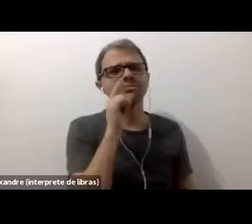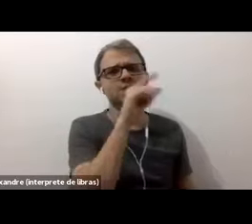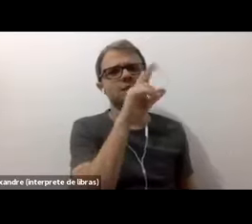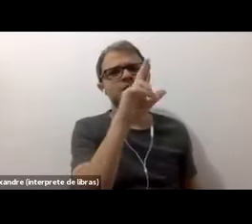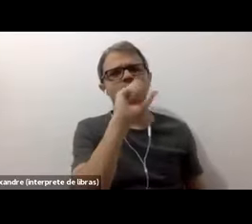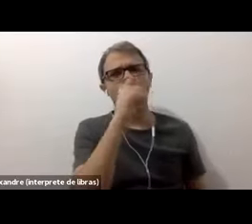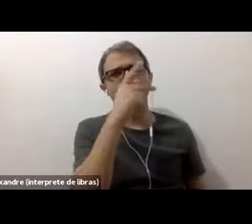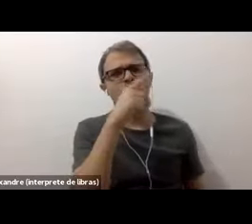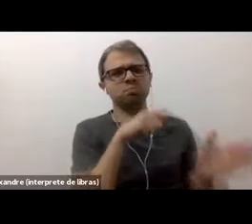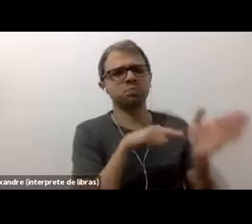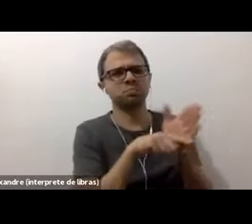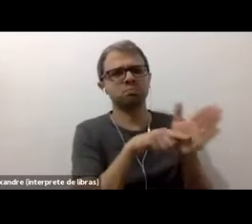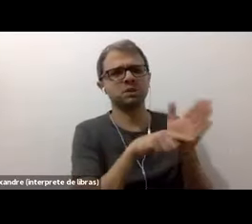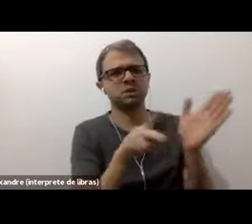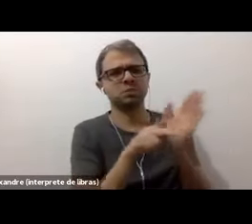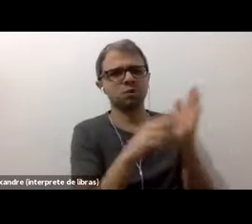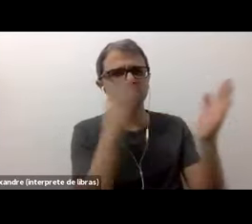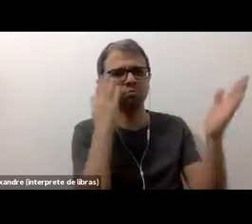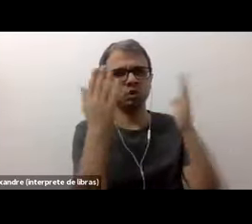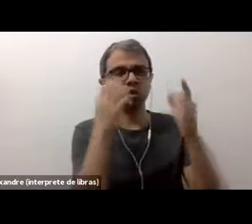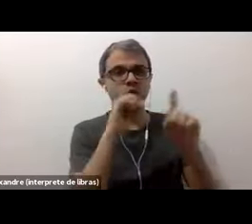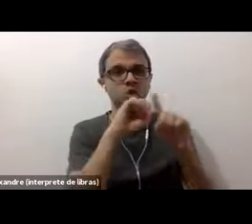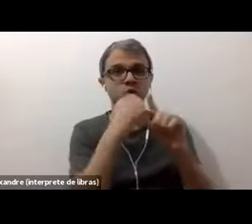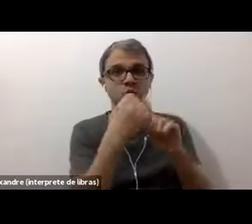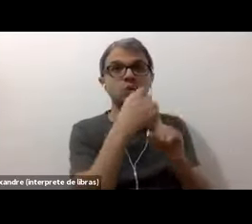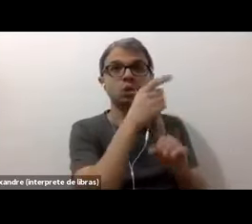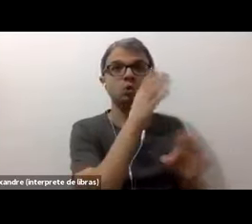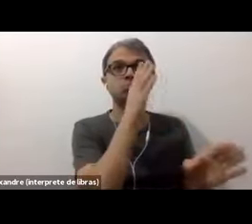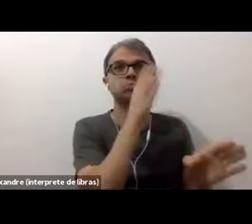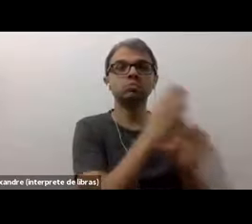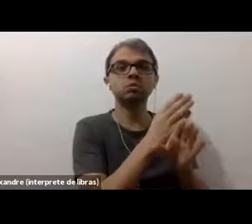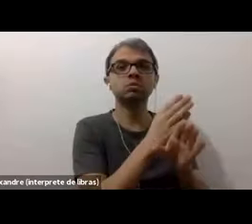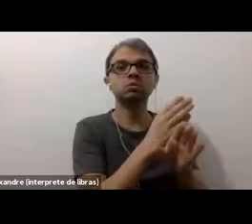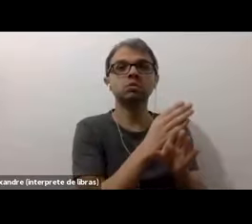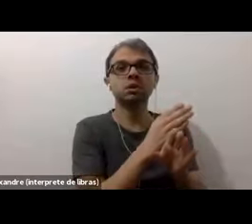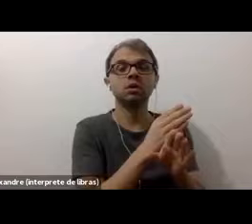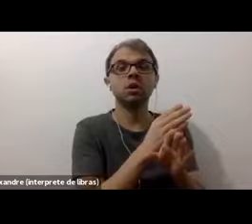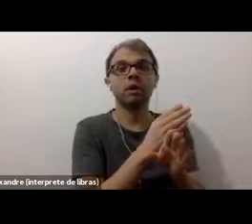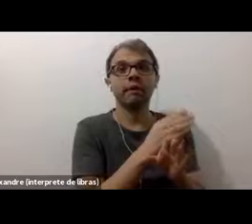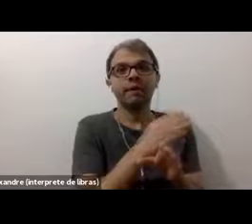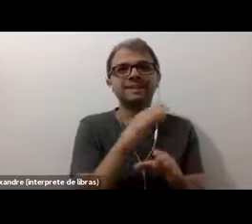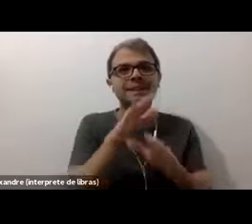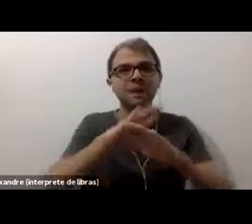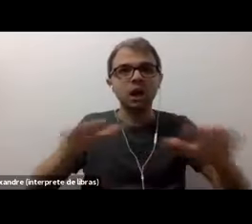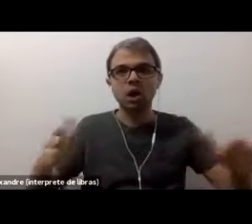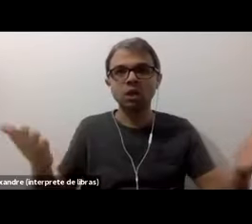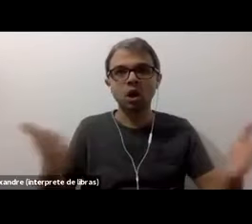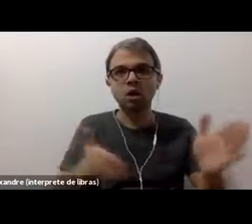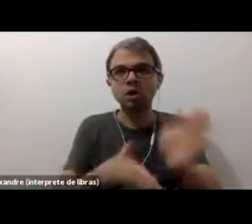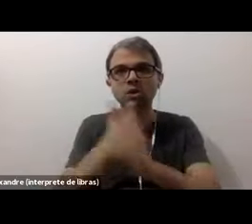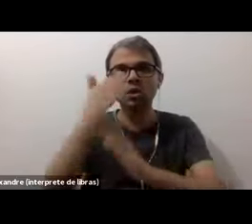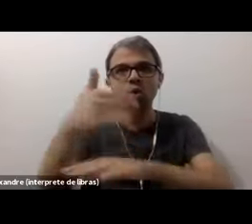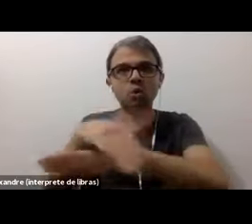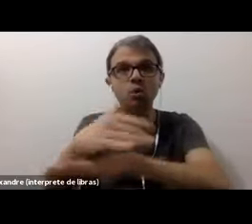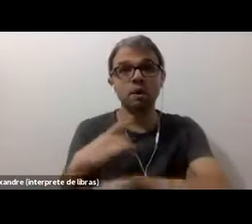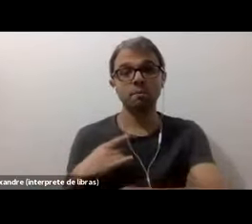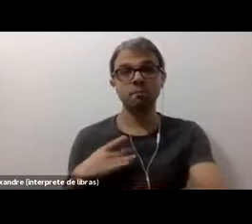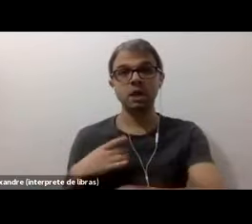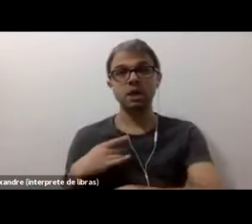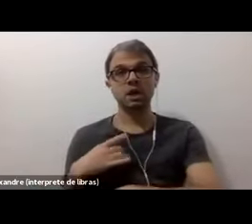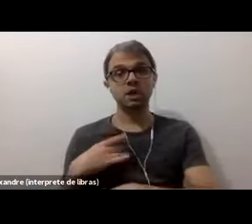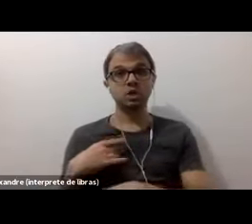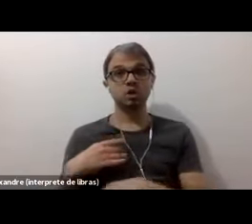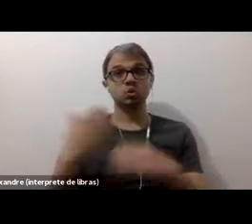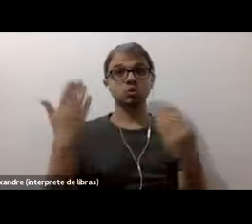de crianças com medo até de sair de casa porque o bicho do coronavírus vai pegar, né? Então, acho que é importante, cada idade, a gente